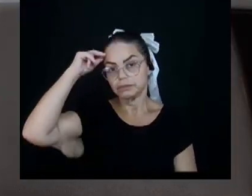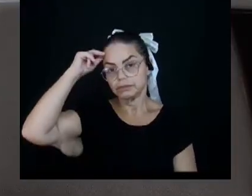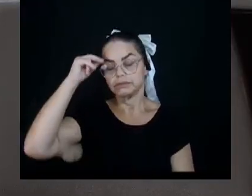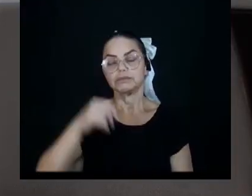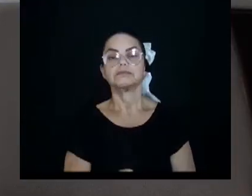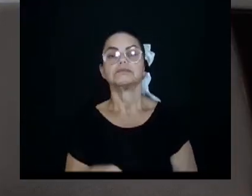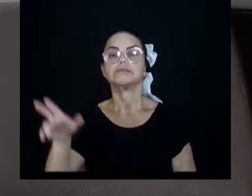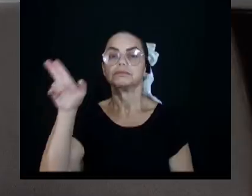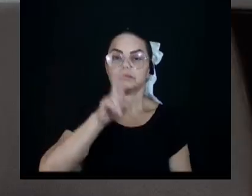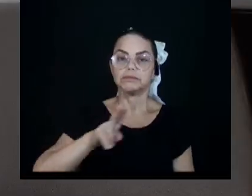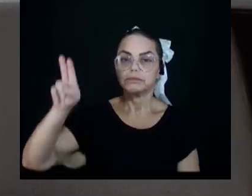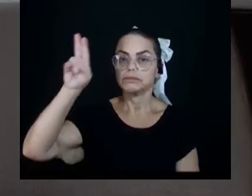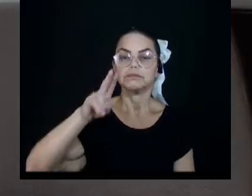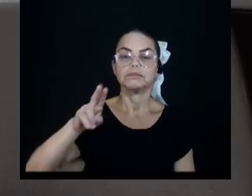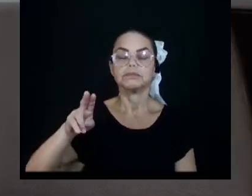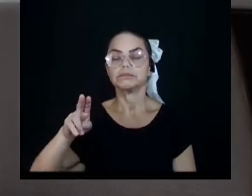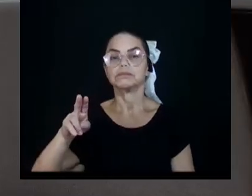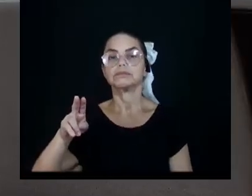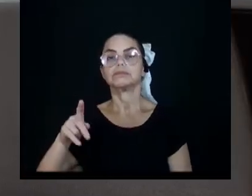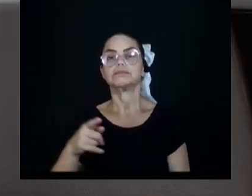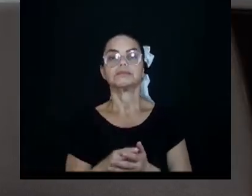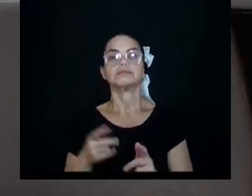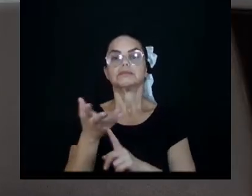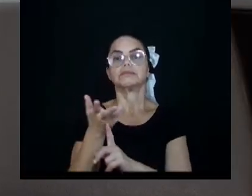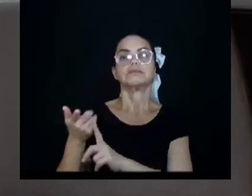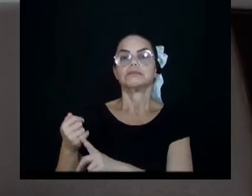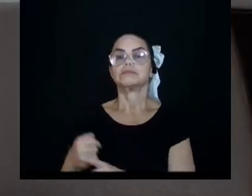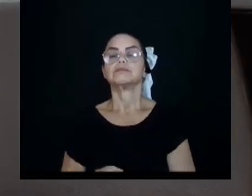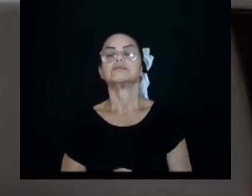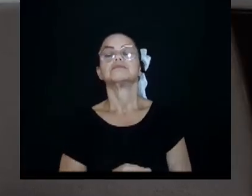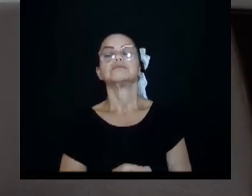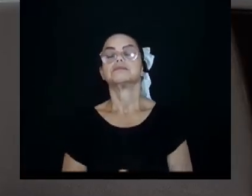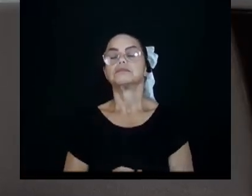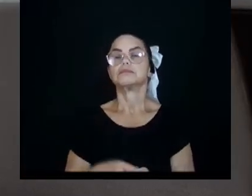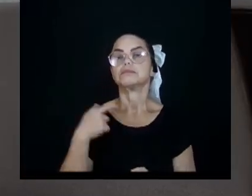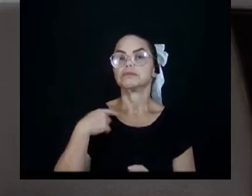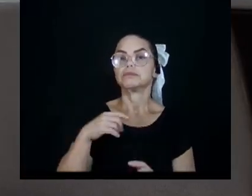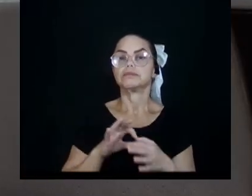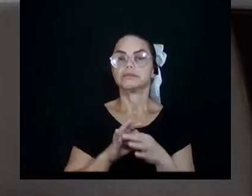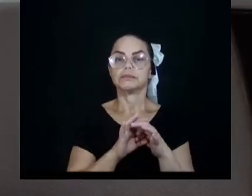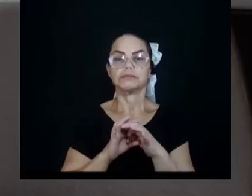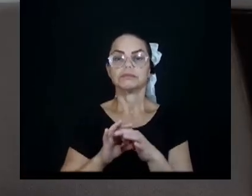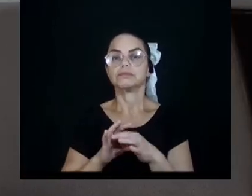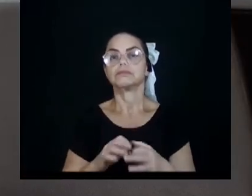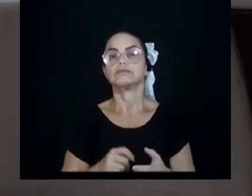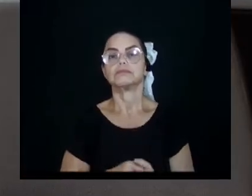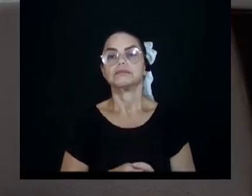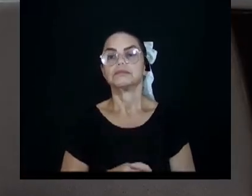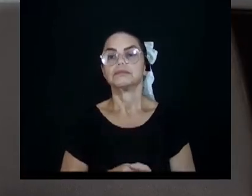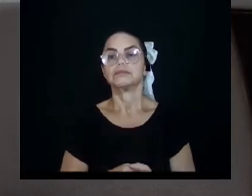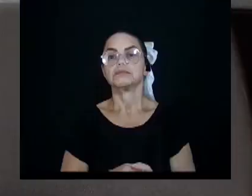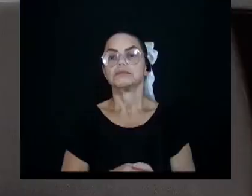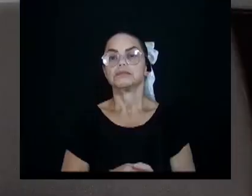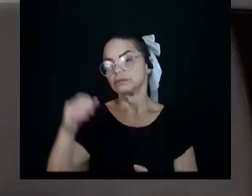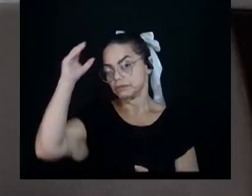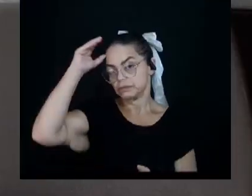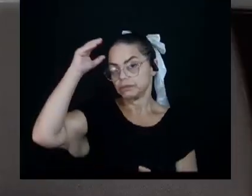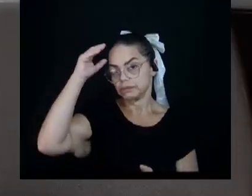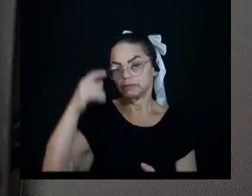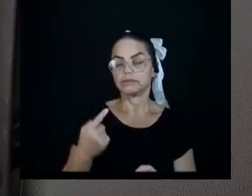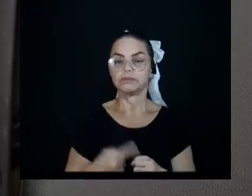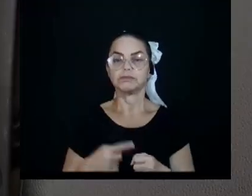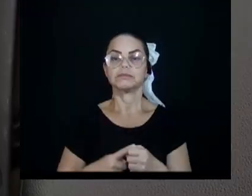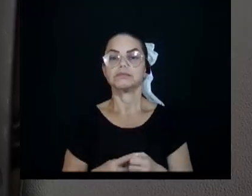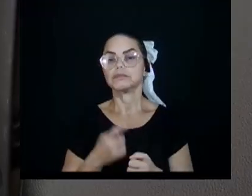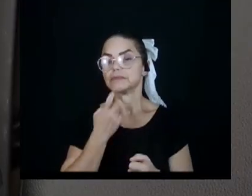arte urbana, que vem muito também em relação com essa questão da cultura aqui na cidade de Campinas mesmo. O